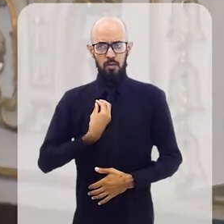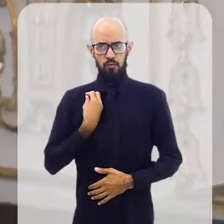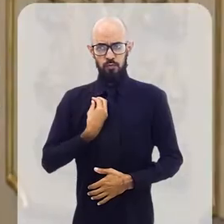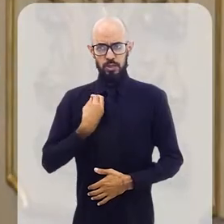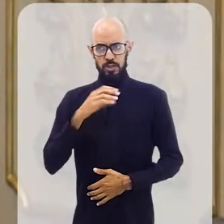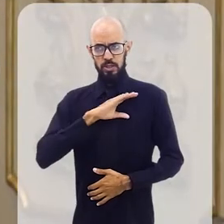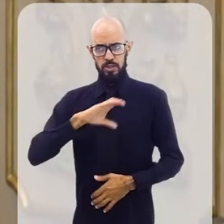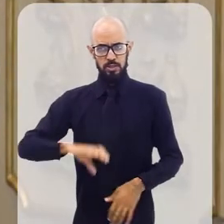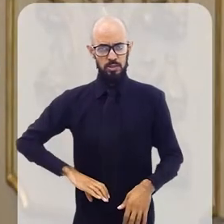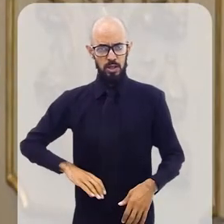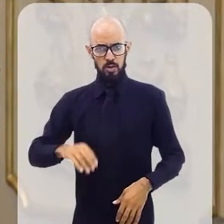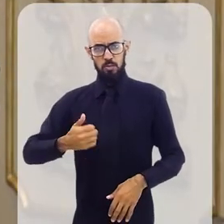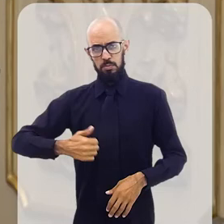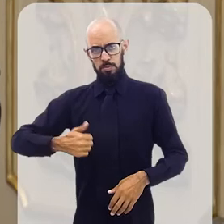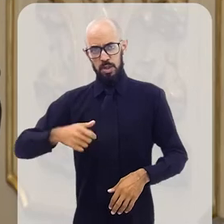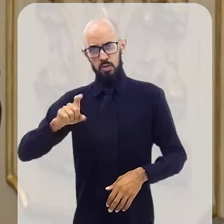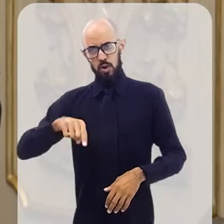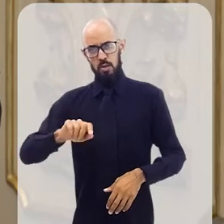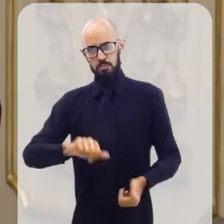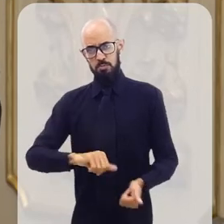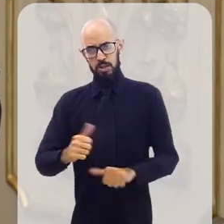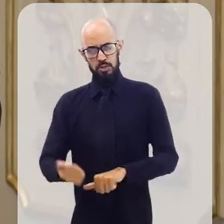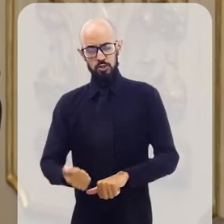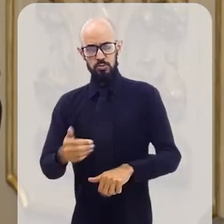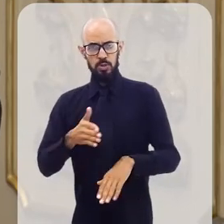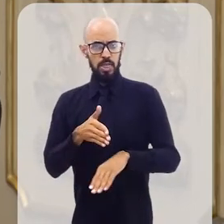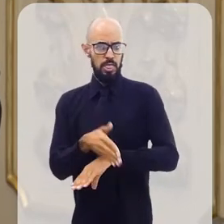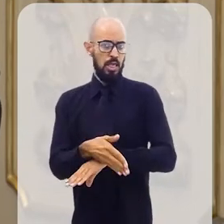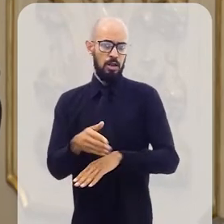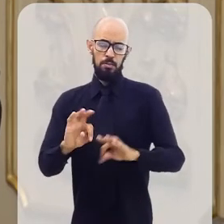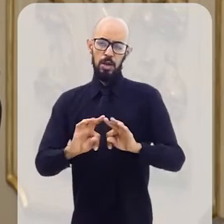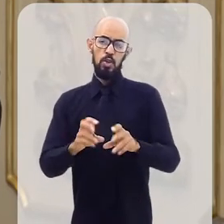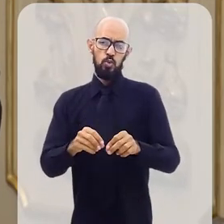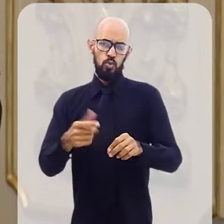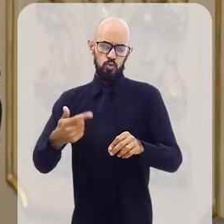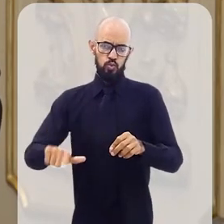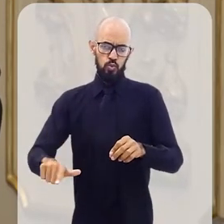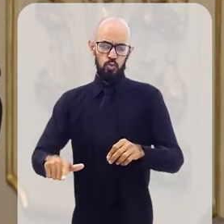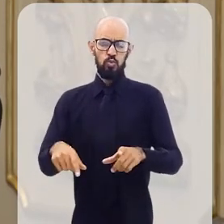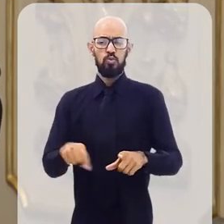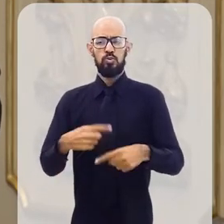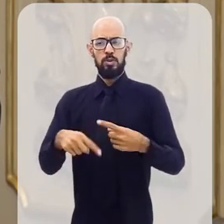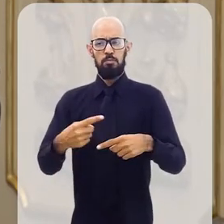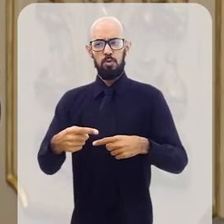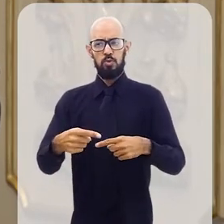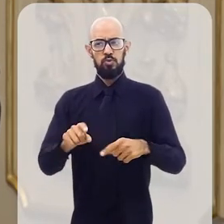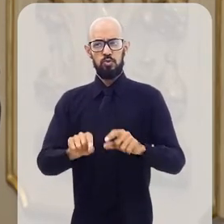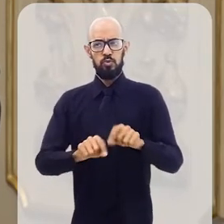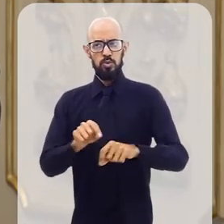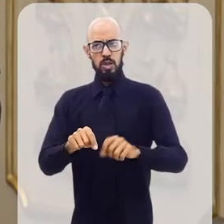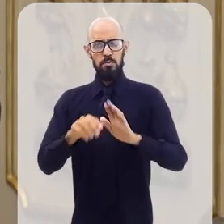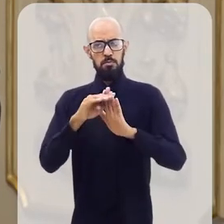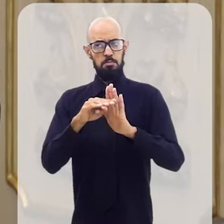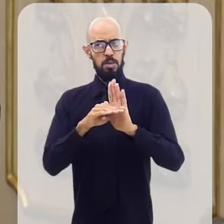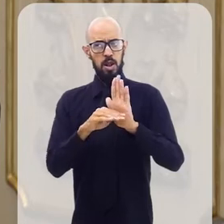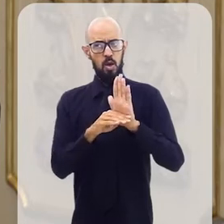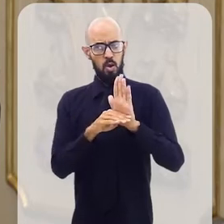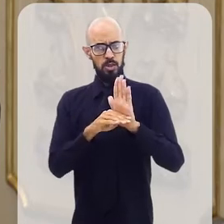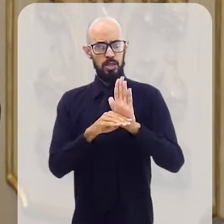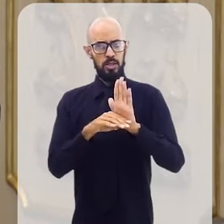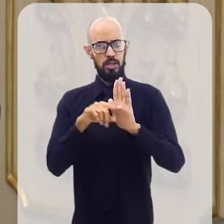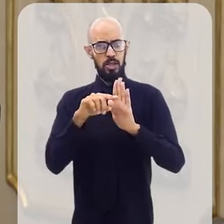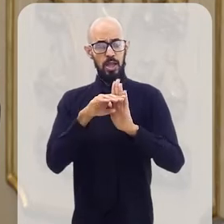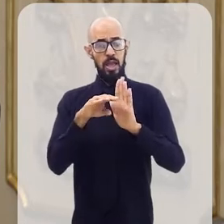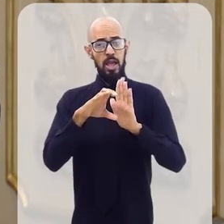então o primeiro batismo e a porta de entrada para todos os demais sacramentos e depois pela